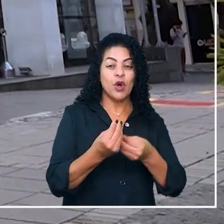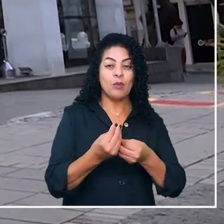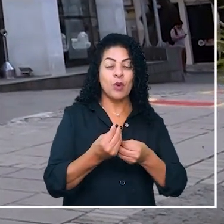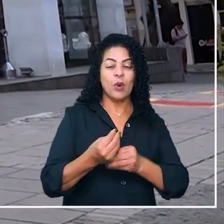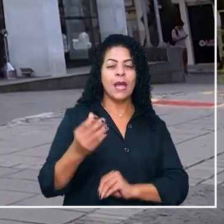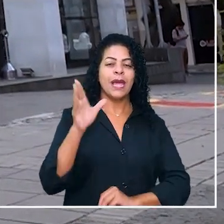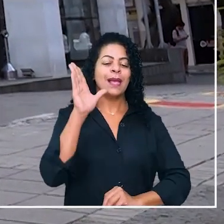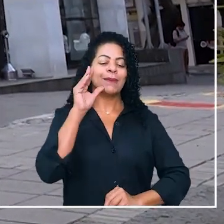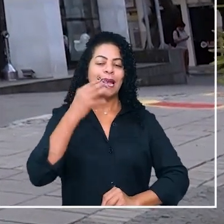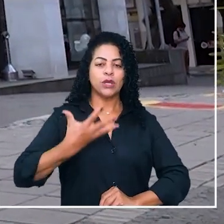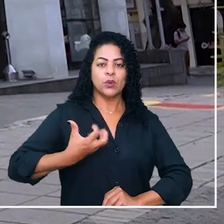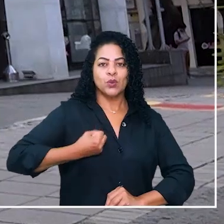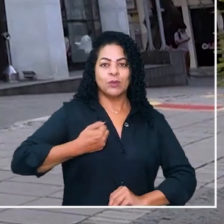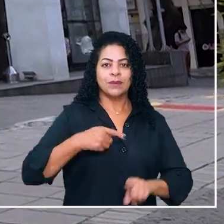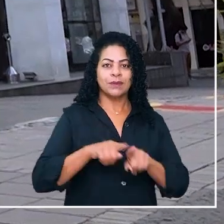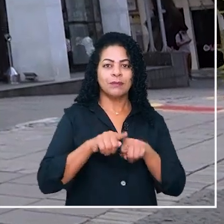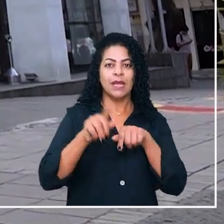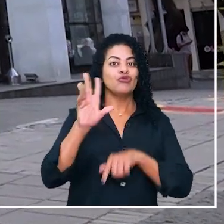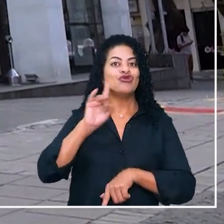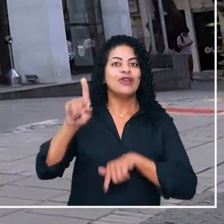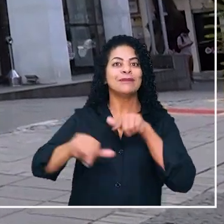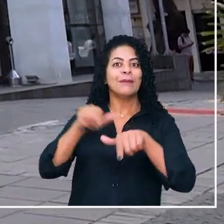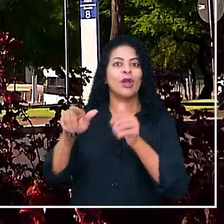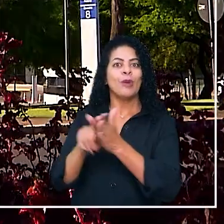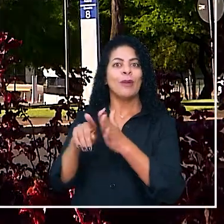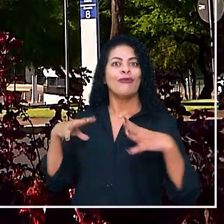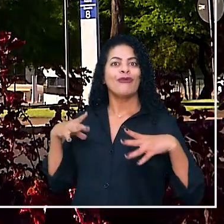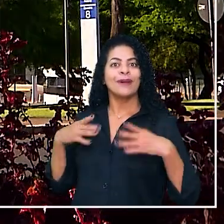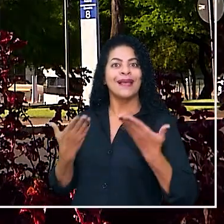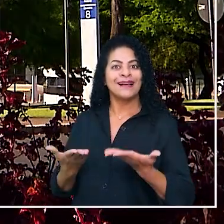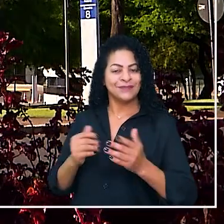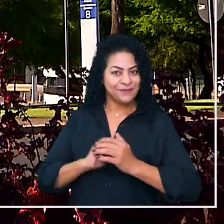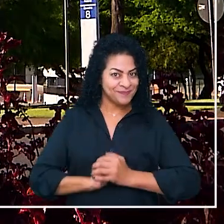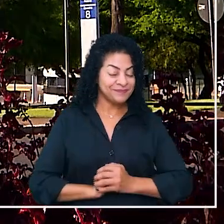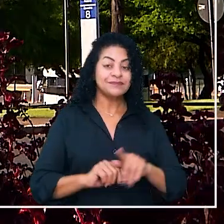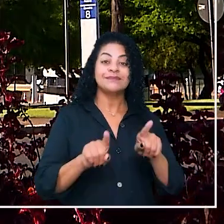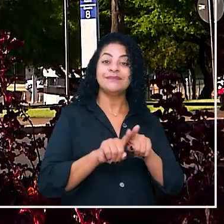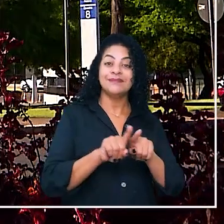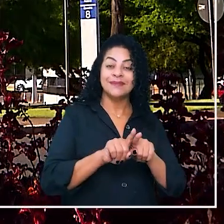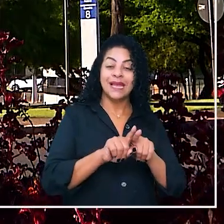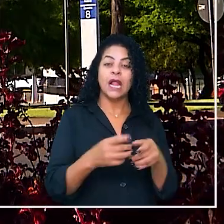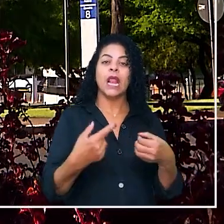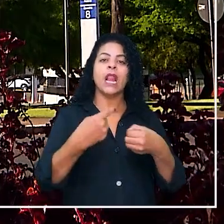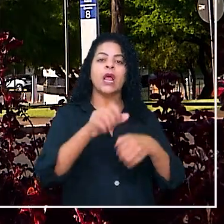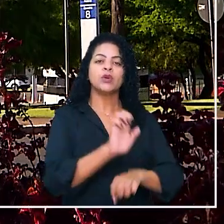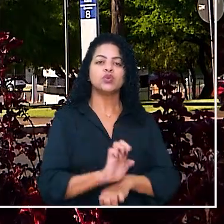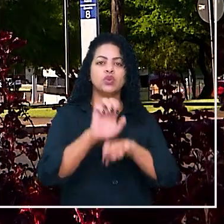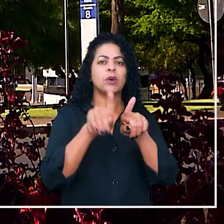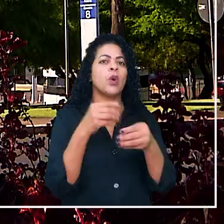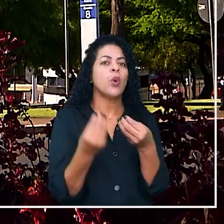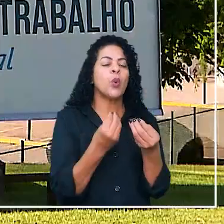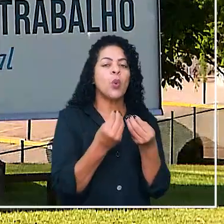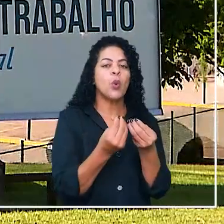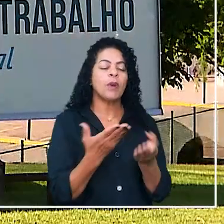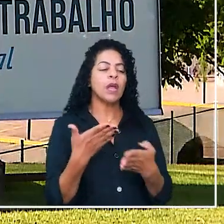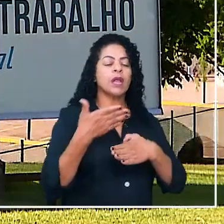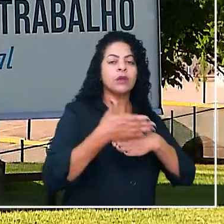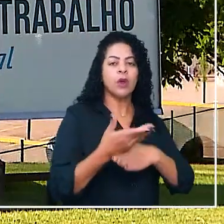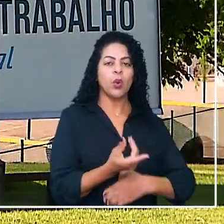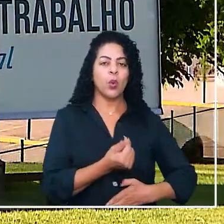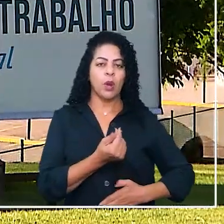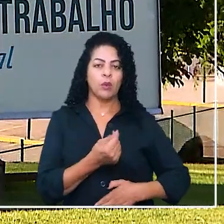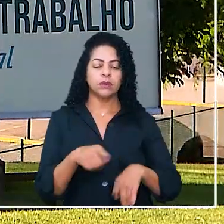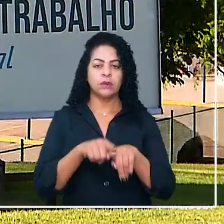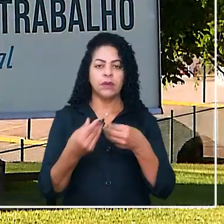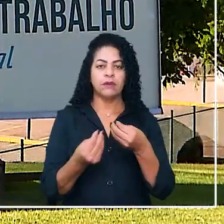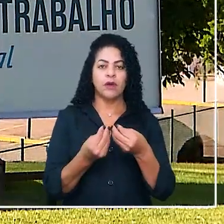de empregados que efetivamente trabalharam no feriado. A entidade sindical entrou com recurso no Tribunal Superior do Trabalho,